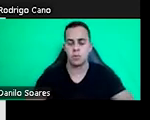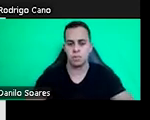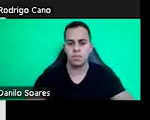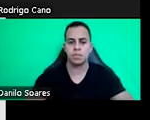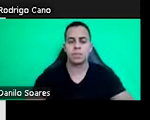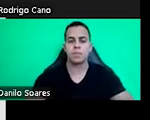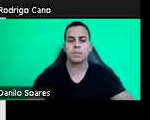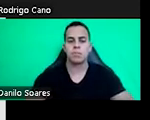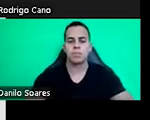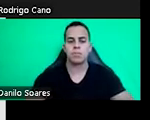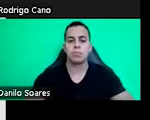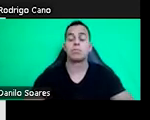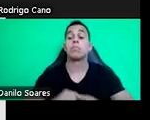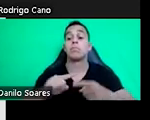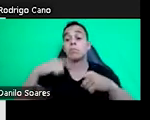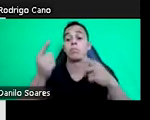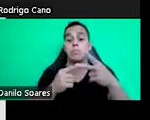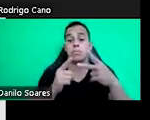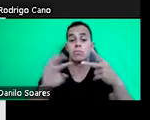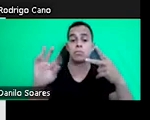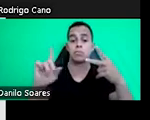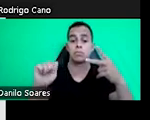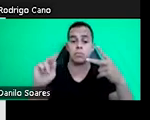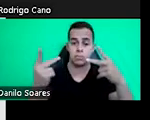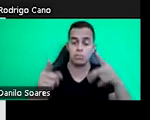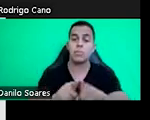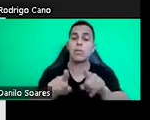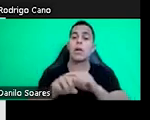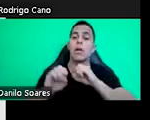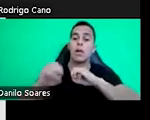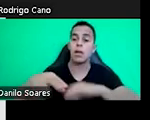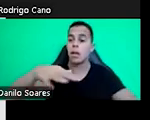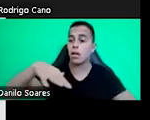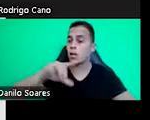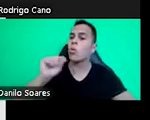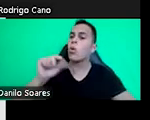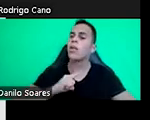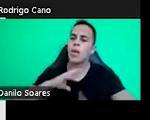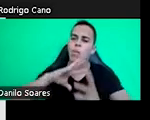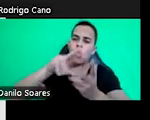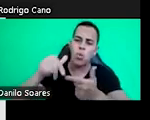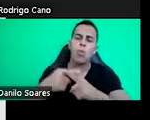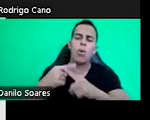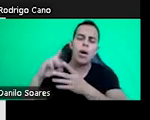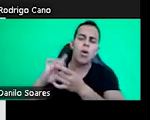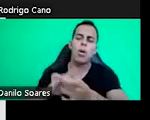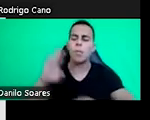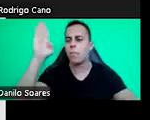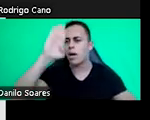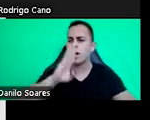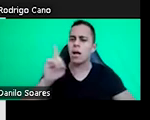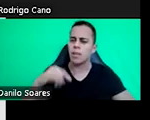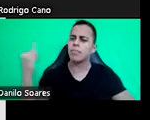eu vou falar sobre TDAH e rendimento educacional, o que tem no mundo e por que esse contexto brasileiro é tão